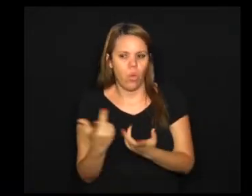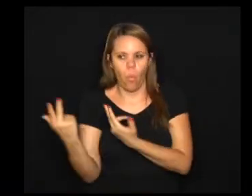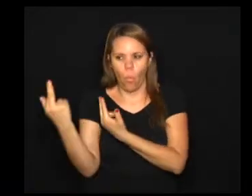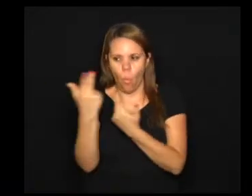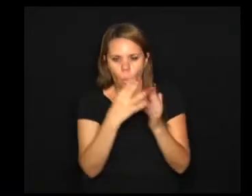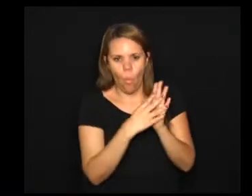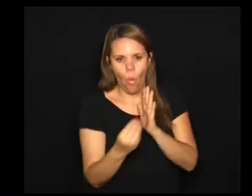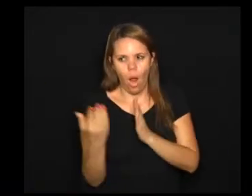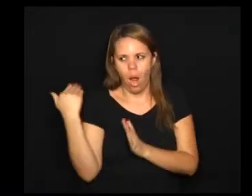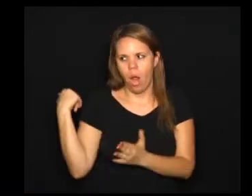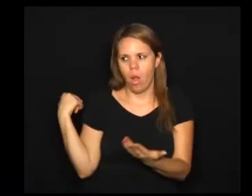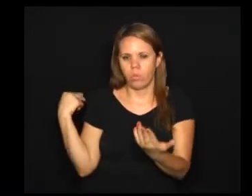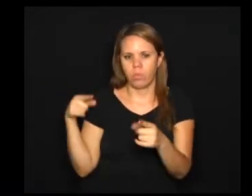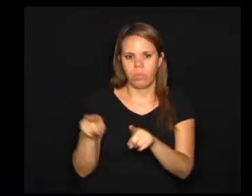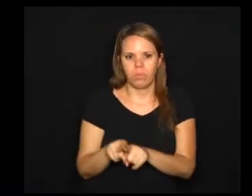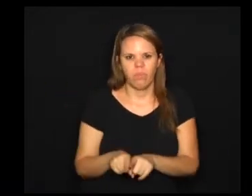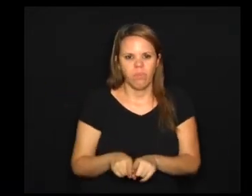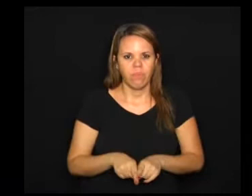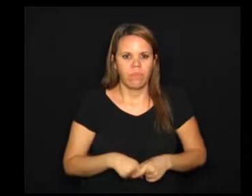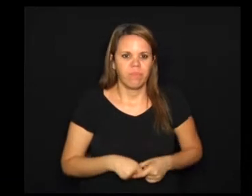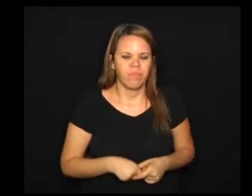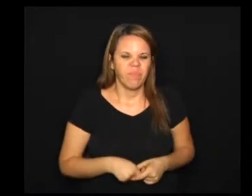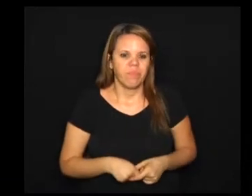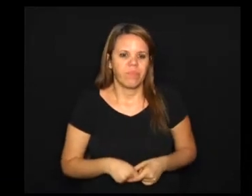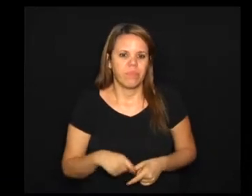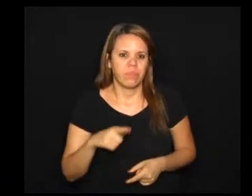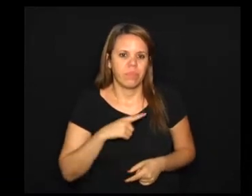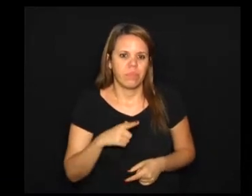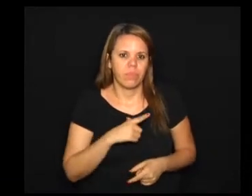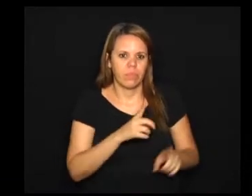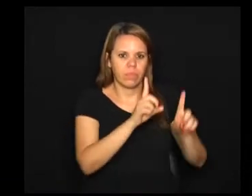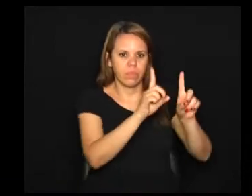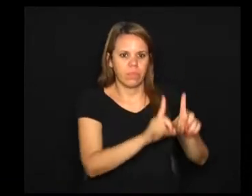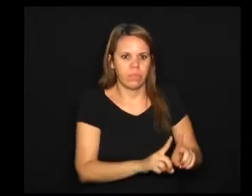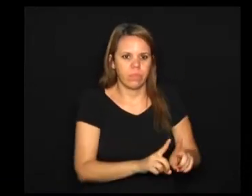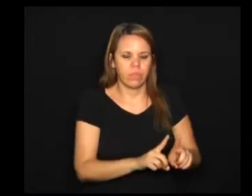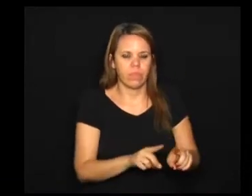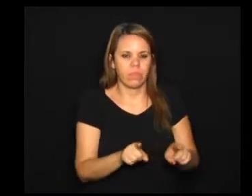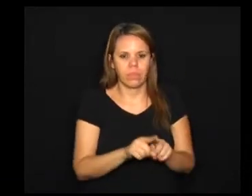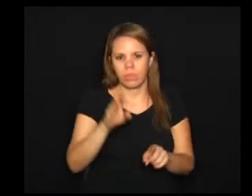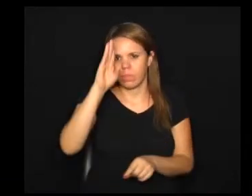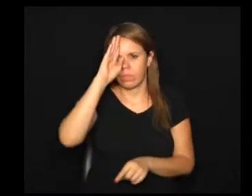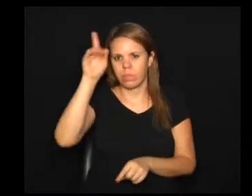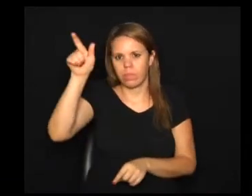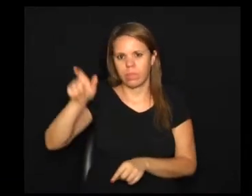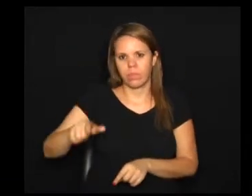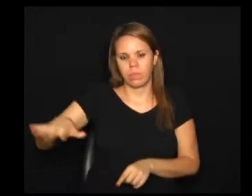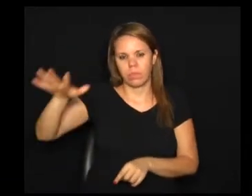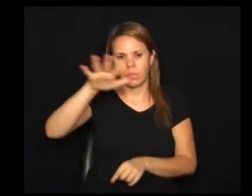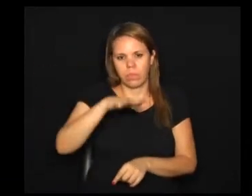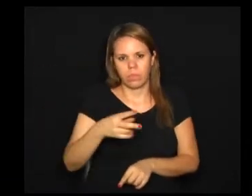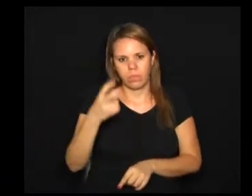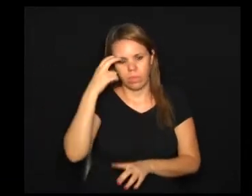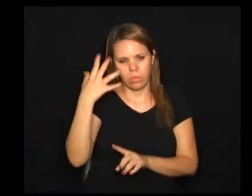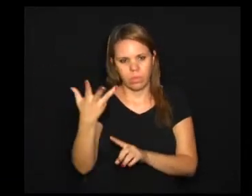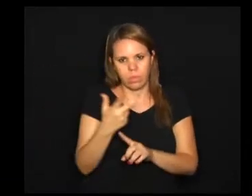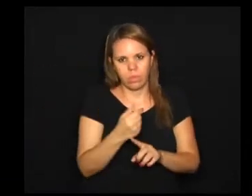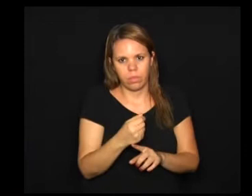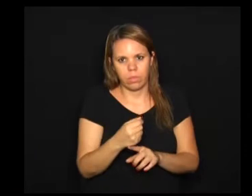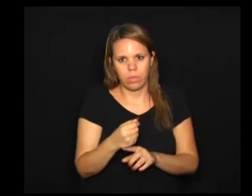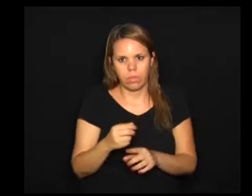né? Também onde nós temos a pessoa com deficiência como protagonista da arte cultural, né? Então